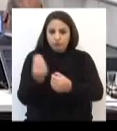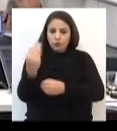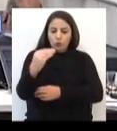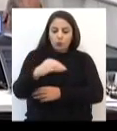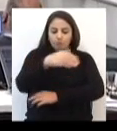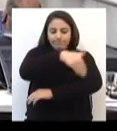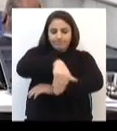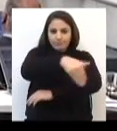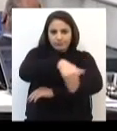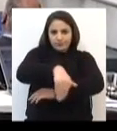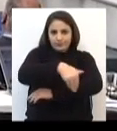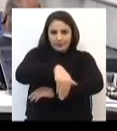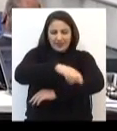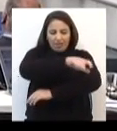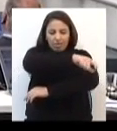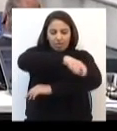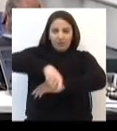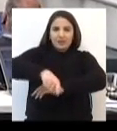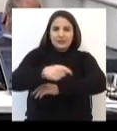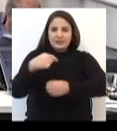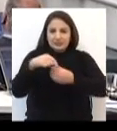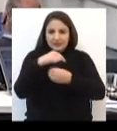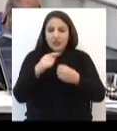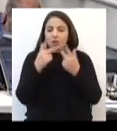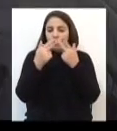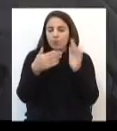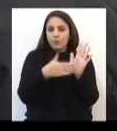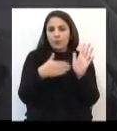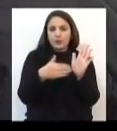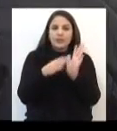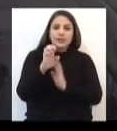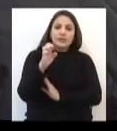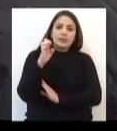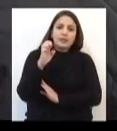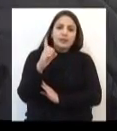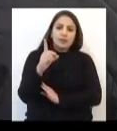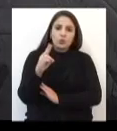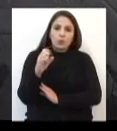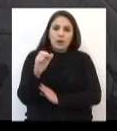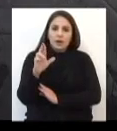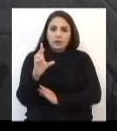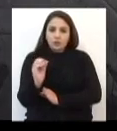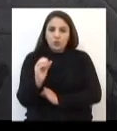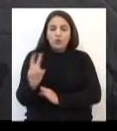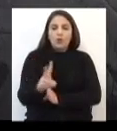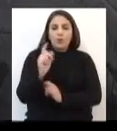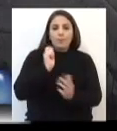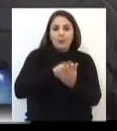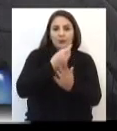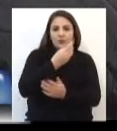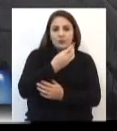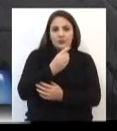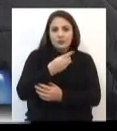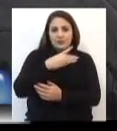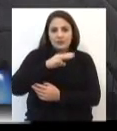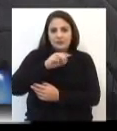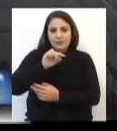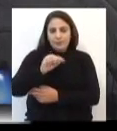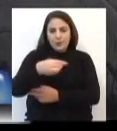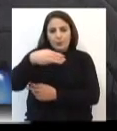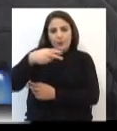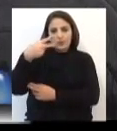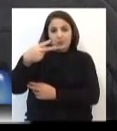De acordo com o proponente, vereador Eduardo Pelicioli, o valor pago por 13 mil metros quadrados foi de quase